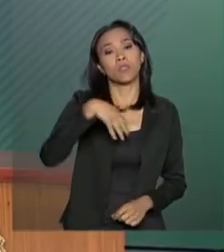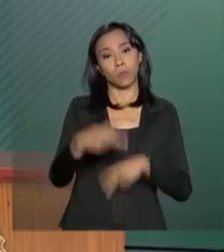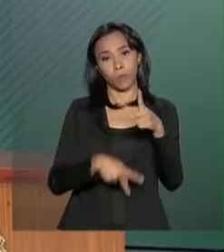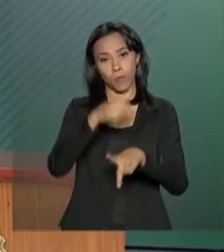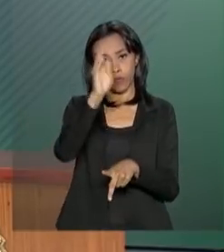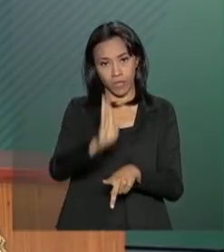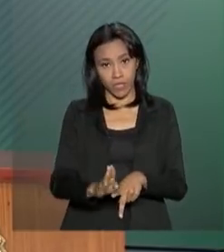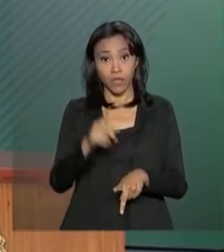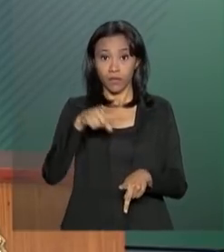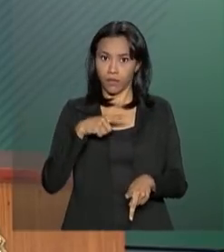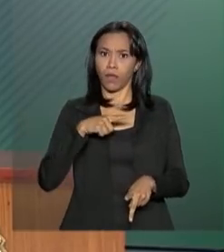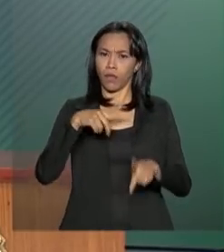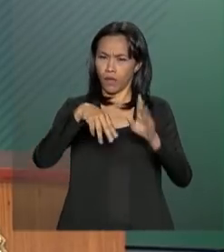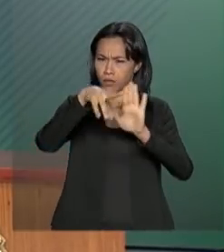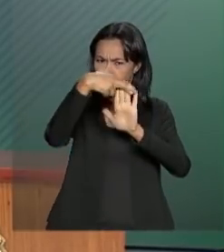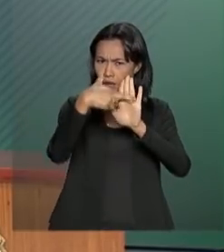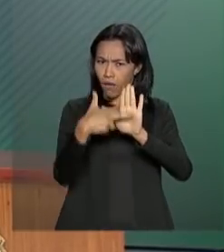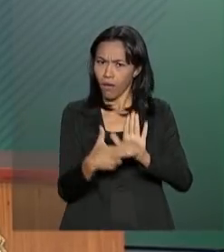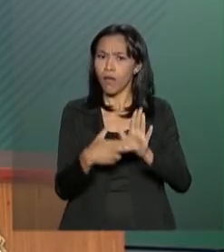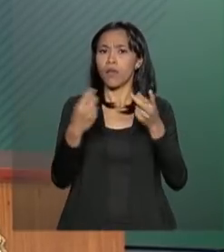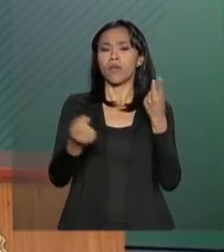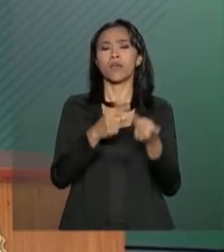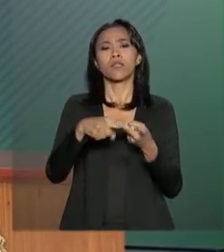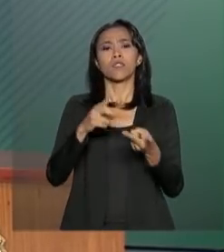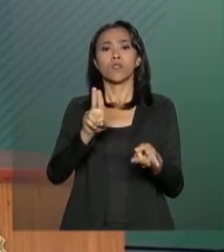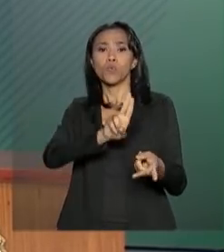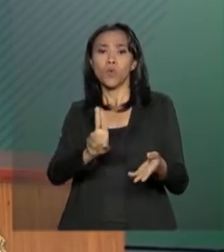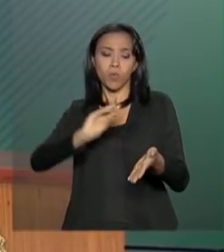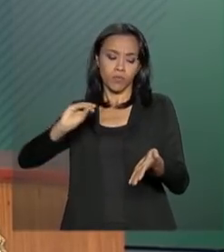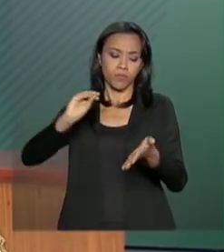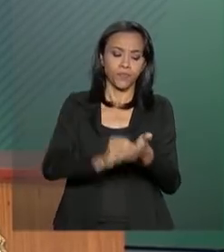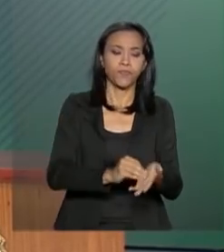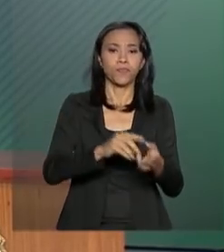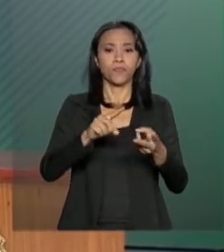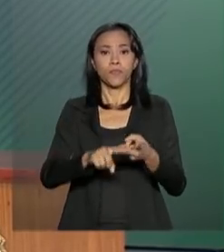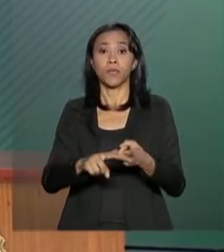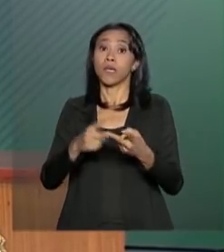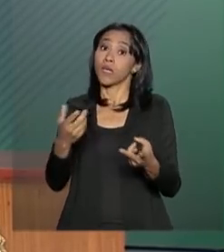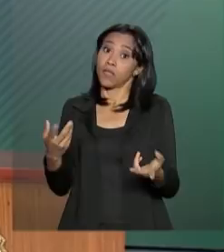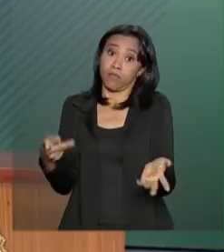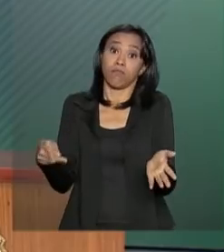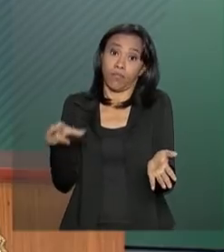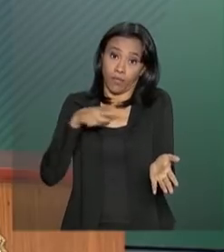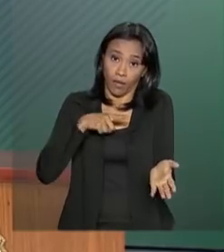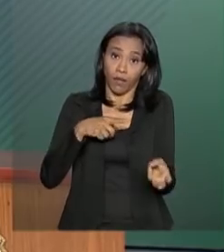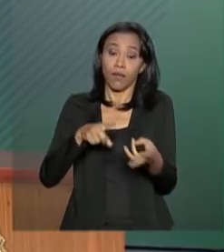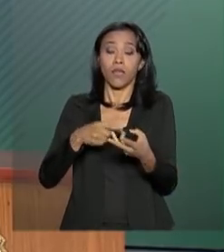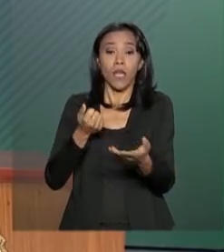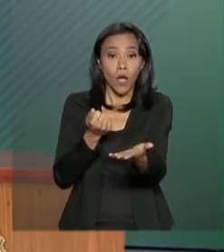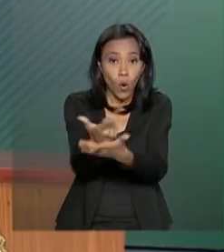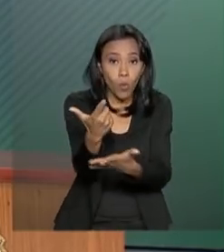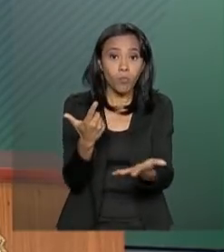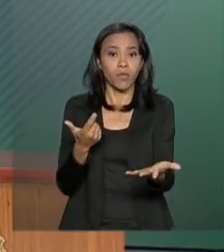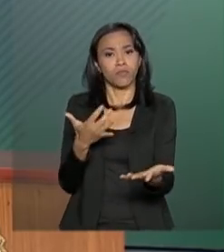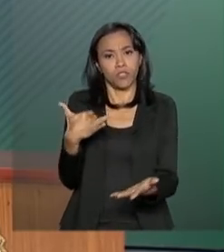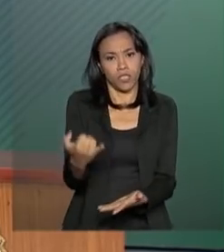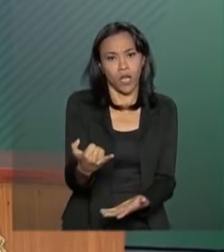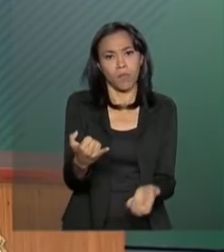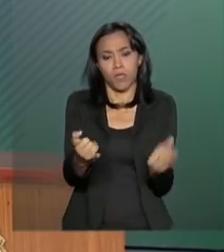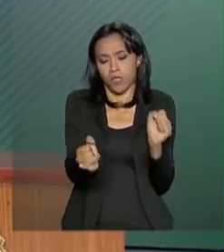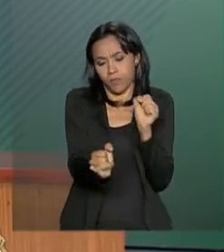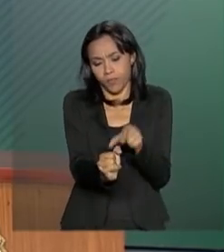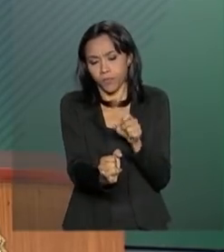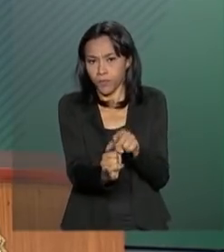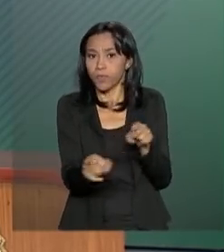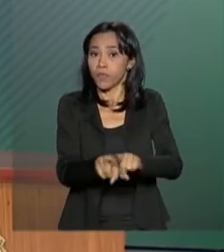decreto define regras para o registro posse e compras e compra de armas de fogo e munição durante a cerimônia de